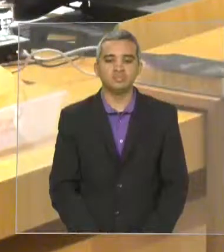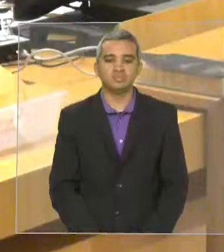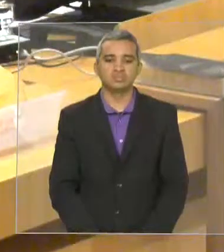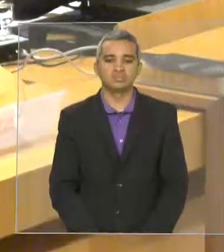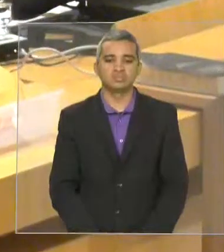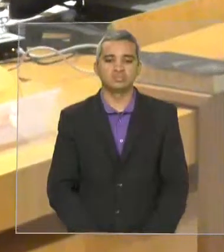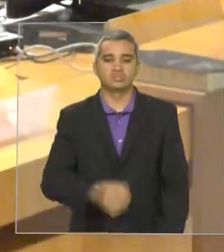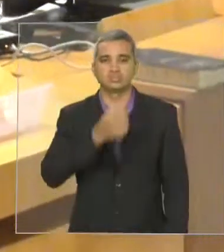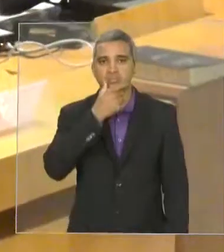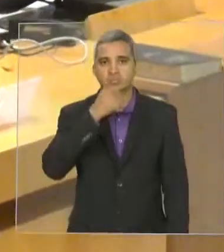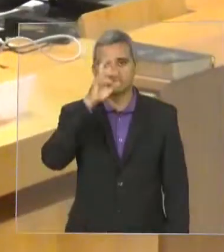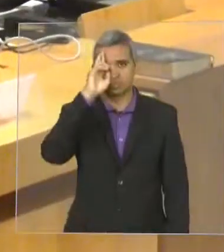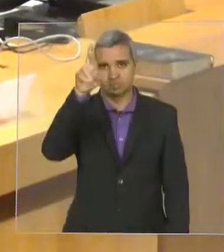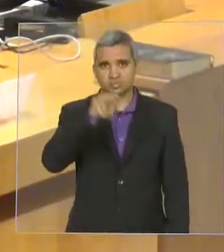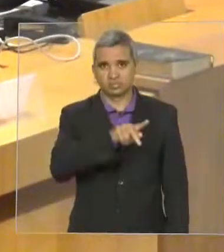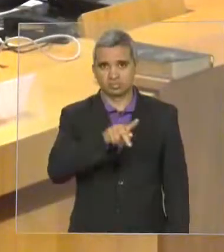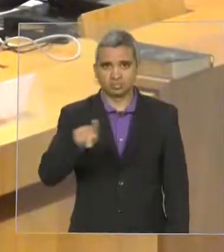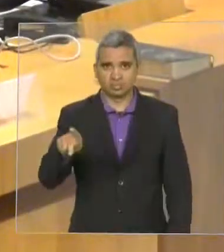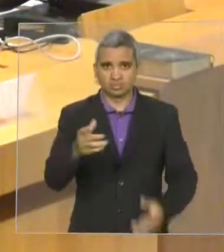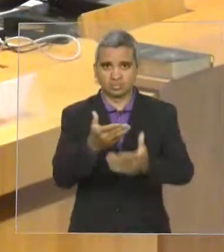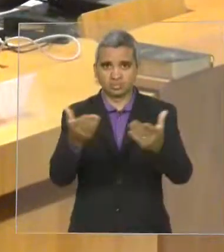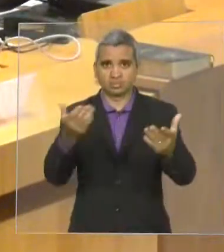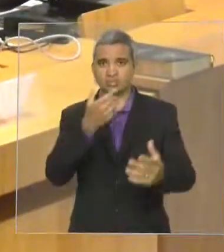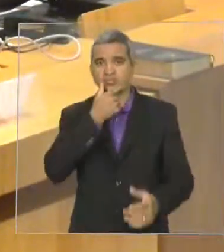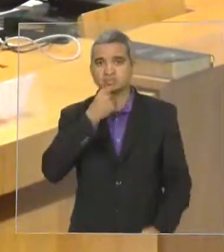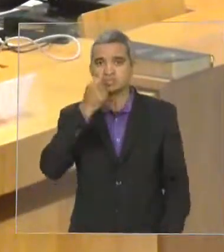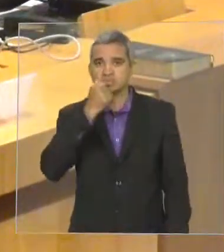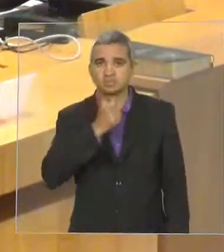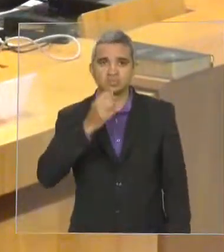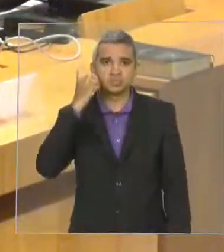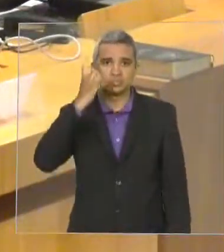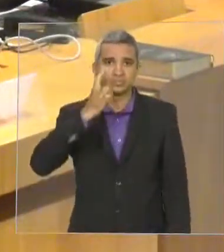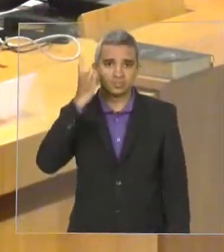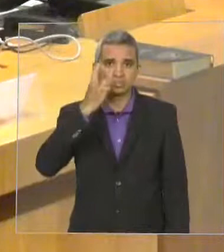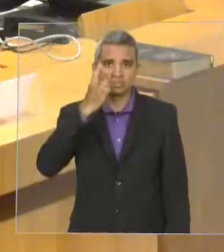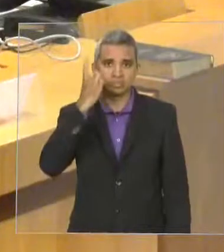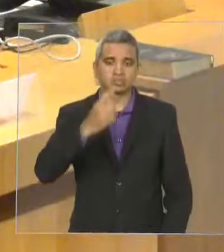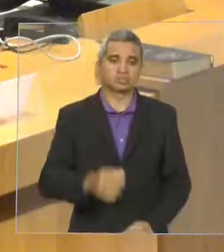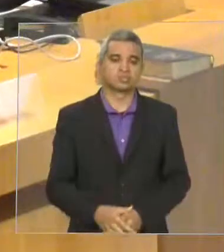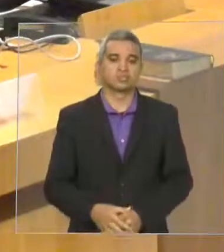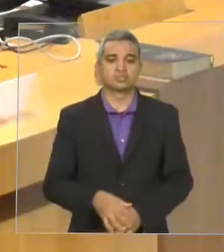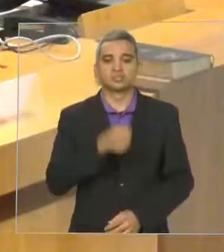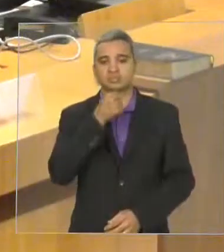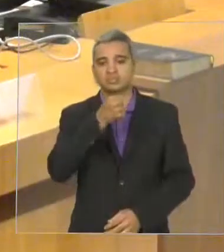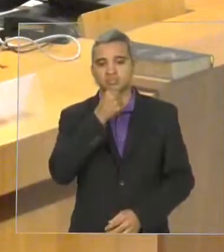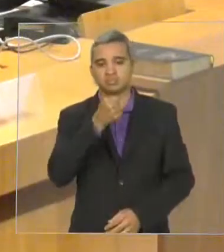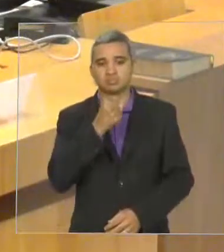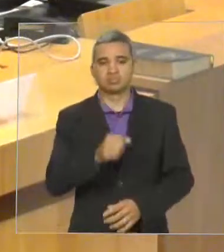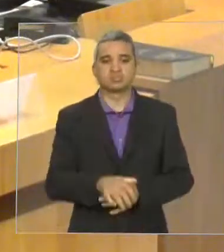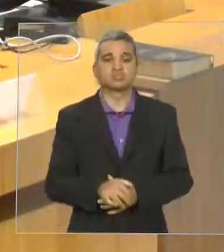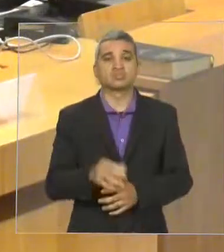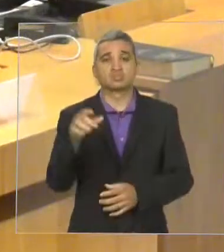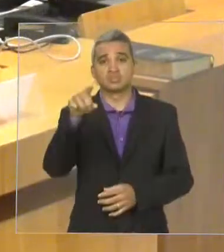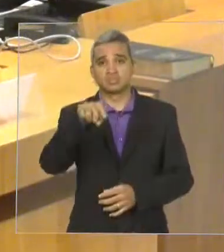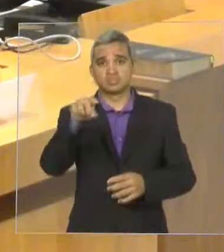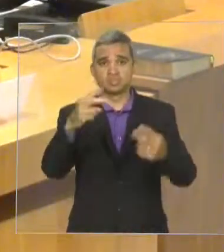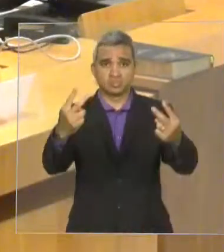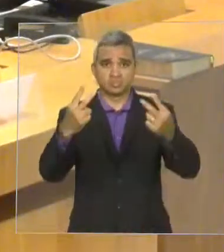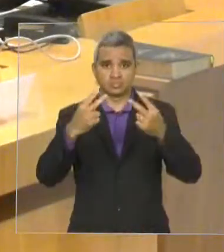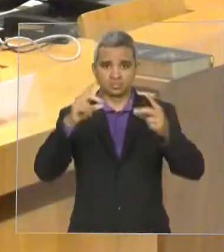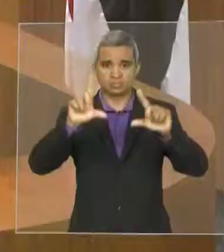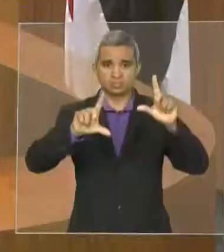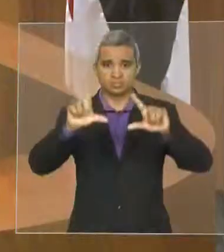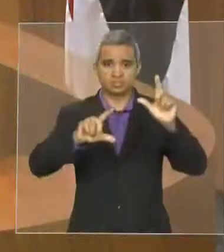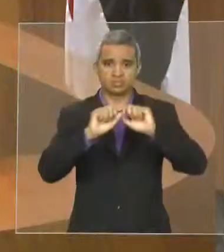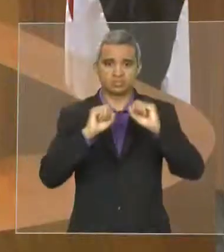Senhor presidente, senhores deputados, senhoras deputadas, galeria, imprensa, telespectadores da TV Assembleia, internautas que nos assistem,